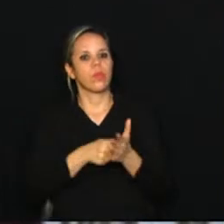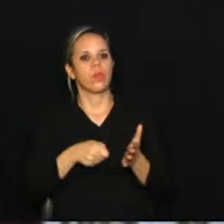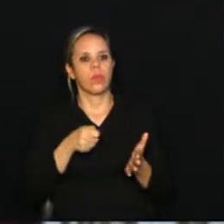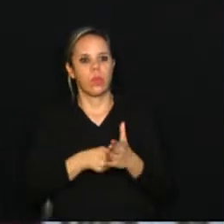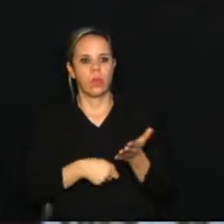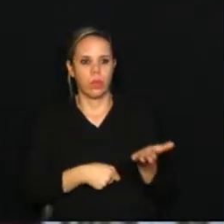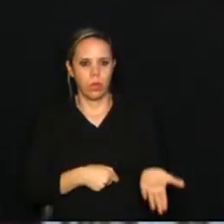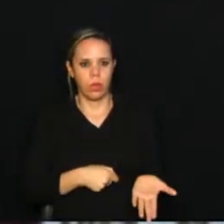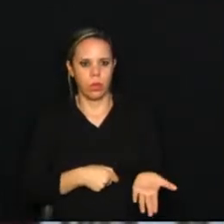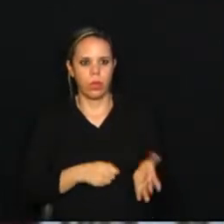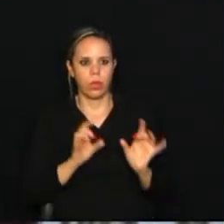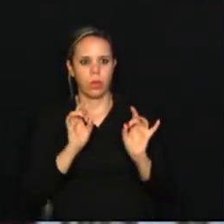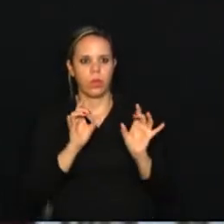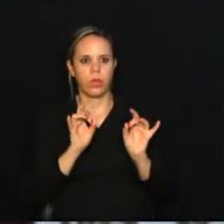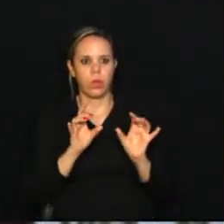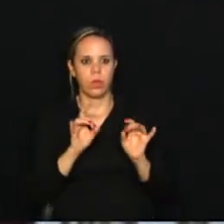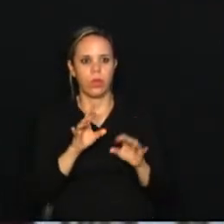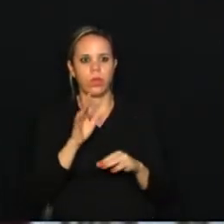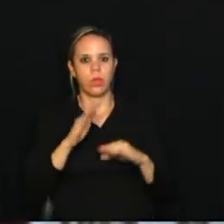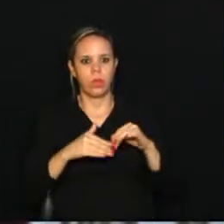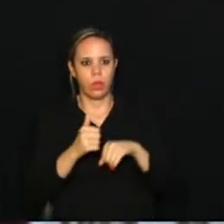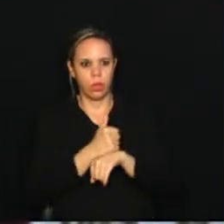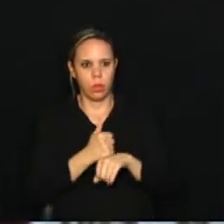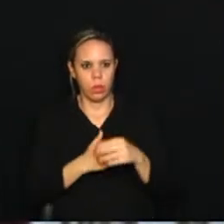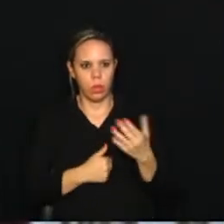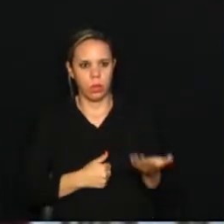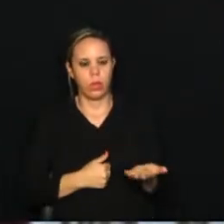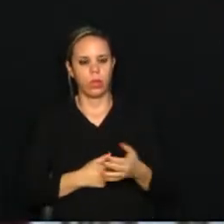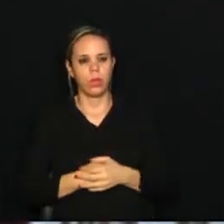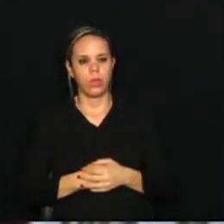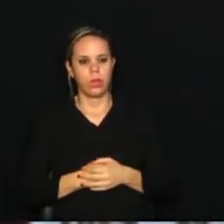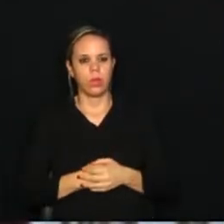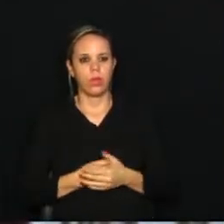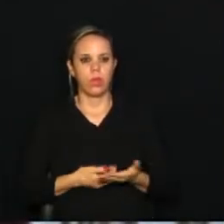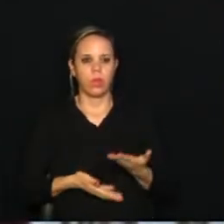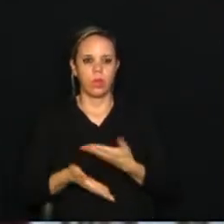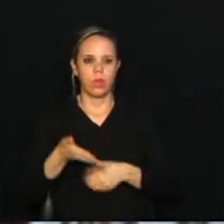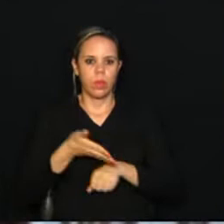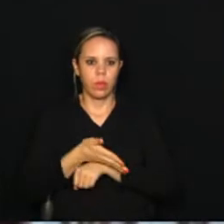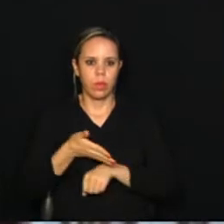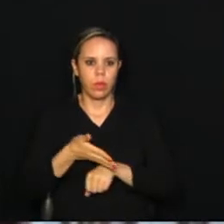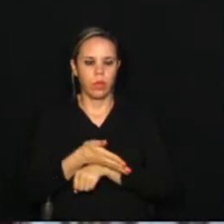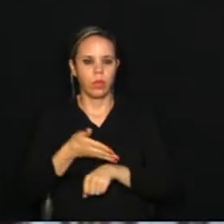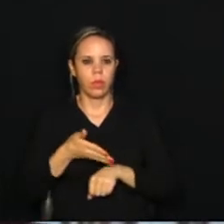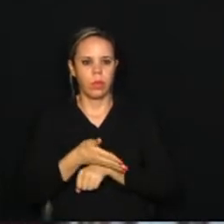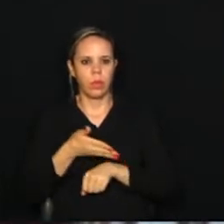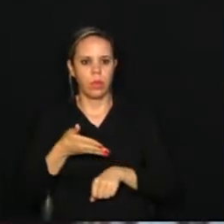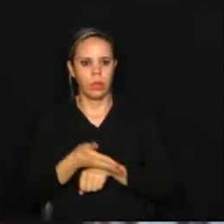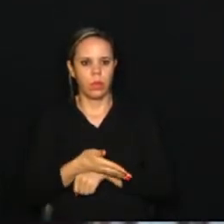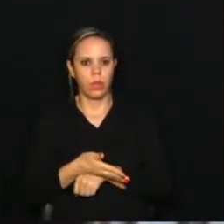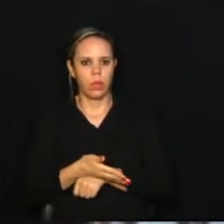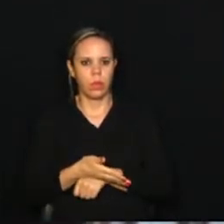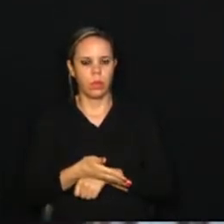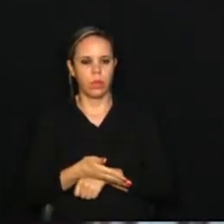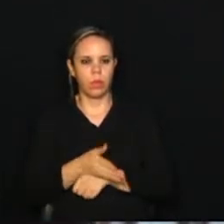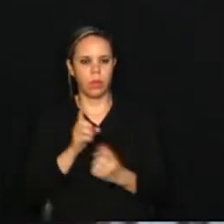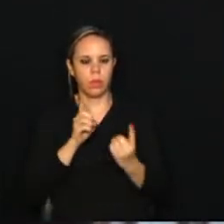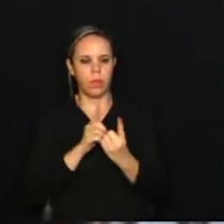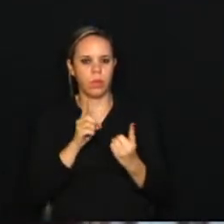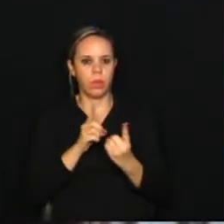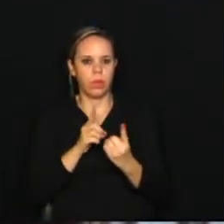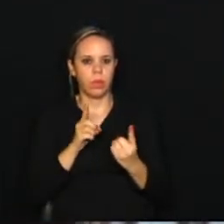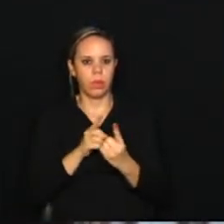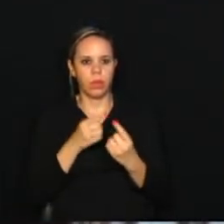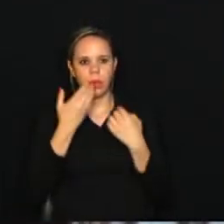dedicação, especialmente dos profissionais envolvidos no atendimento às